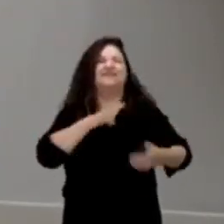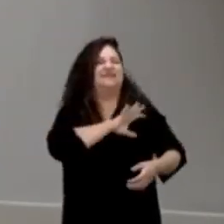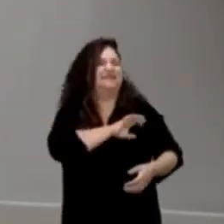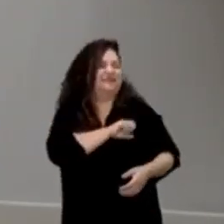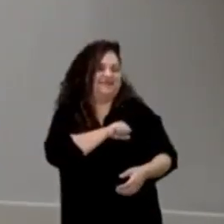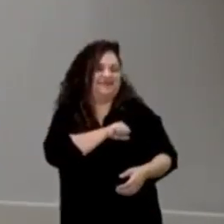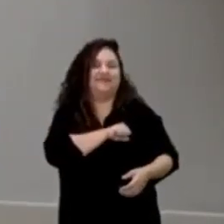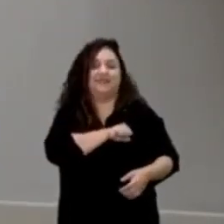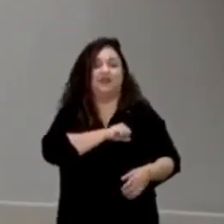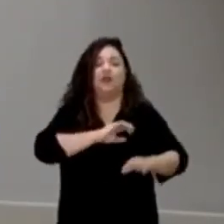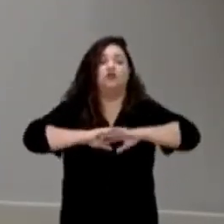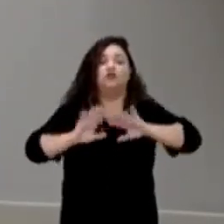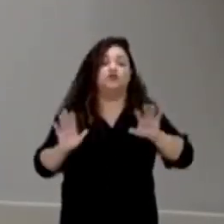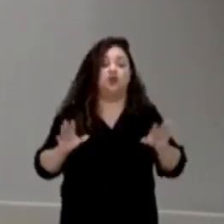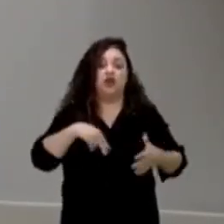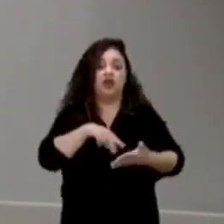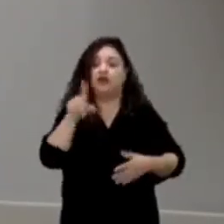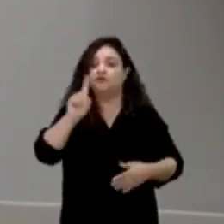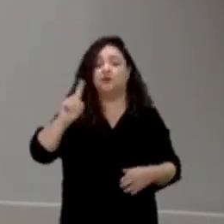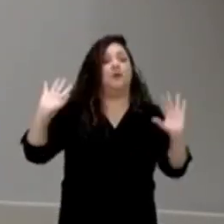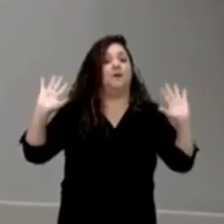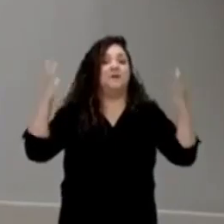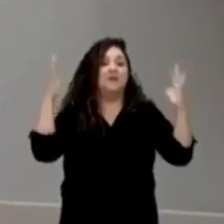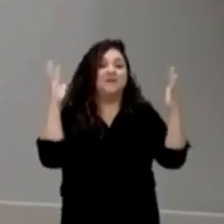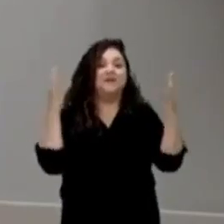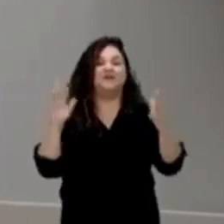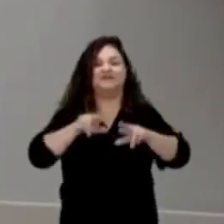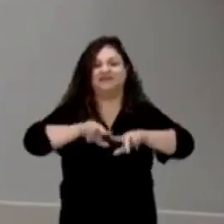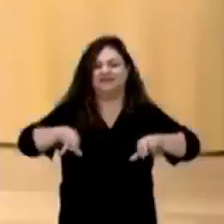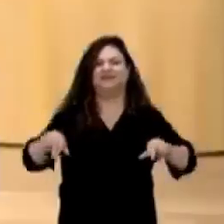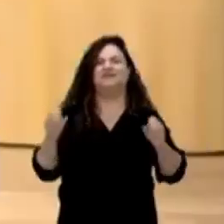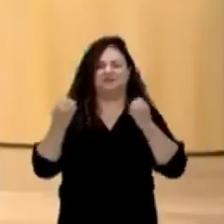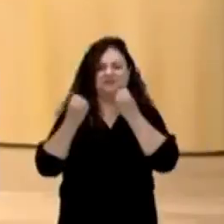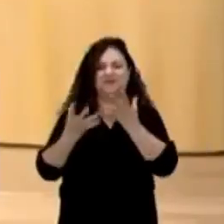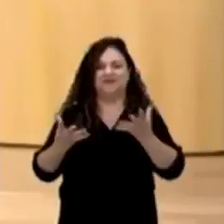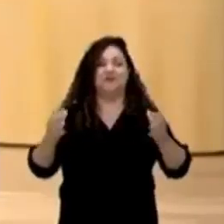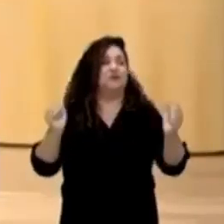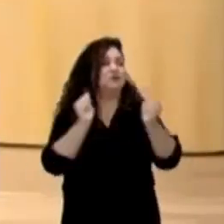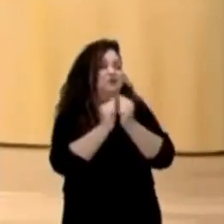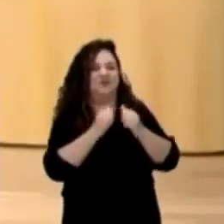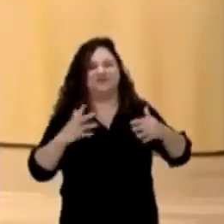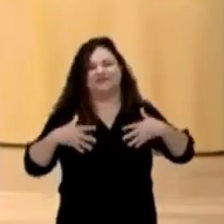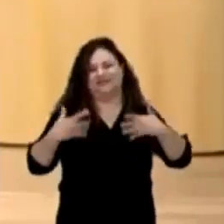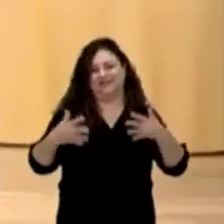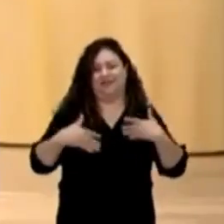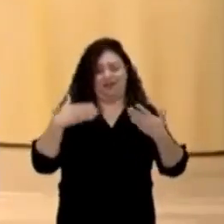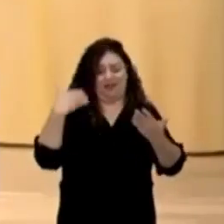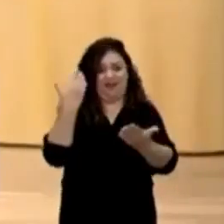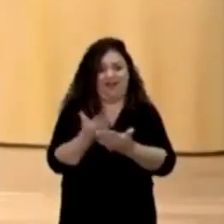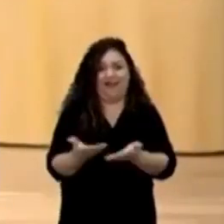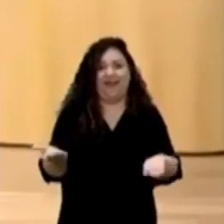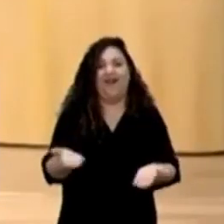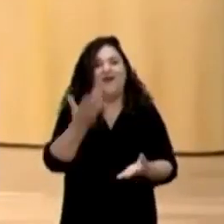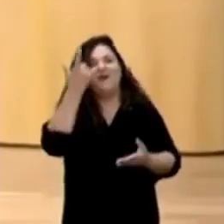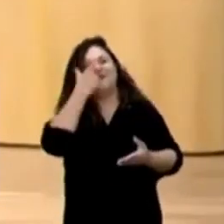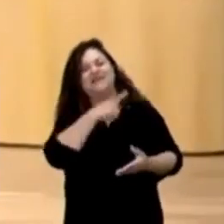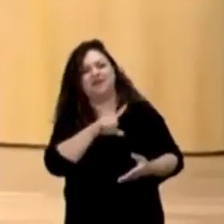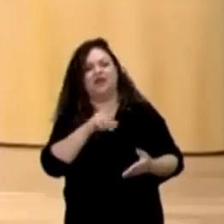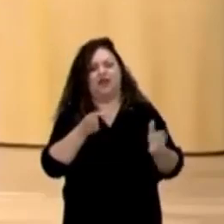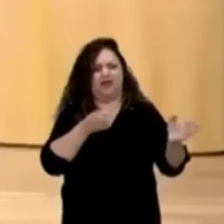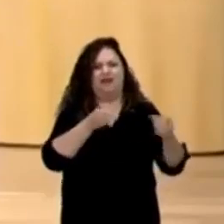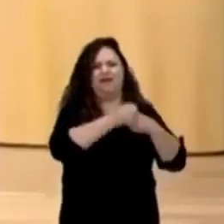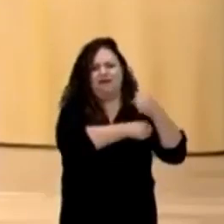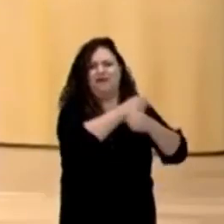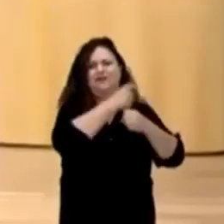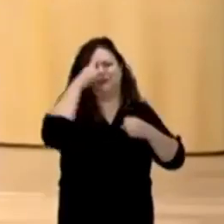só dançar, como comemorar, se olhar nos olhos e falar, gente, estamos juntos, né? Chegamos até aqui. Foi um ano difícil pra todo mundo,